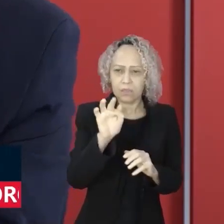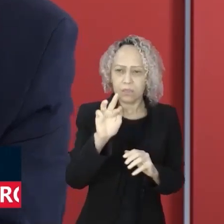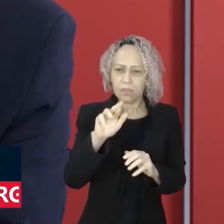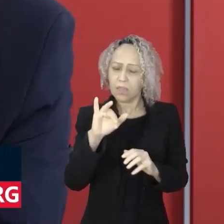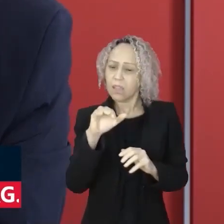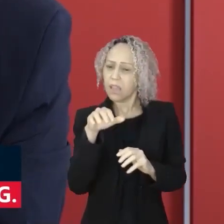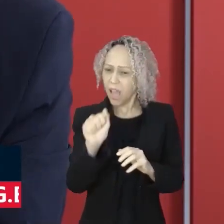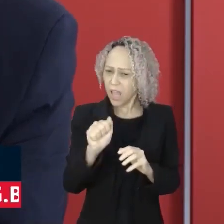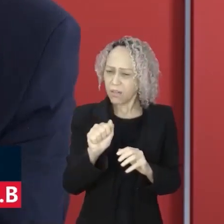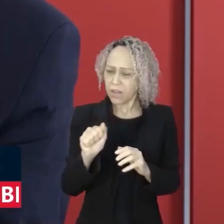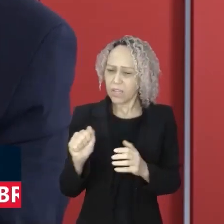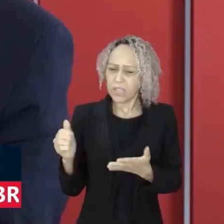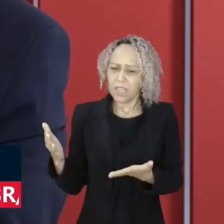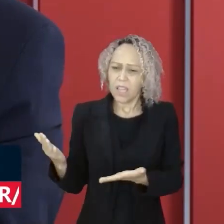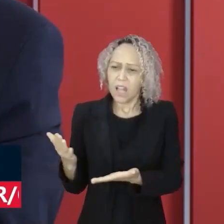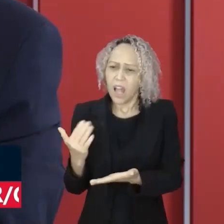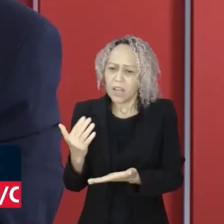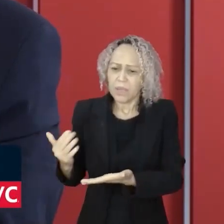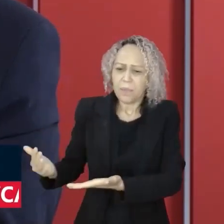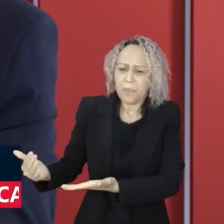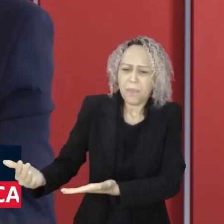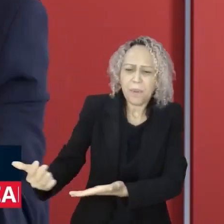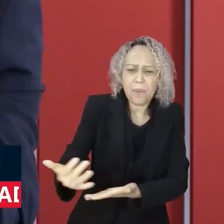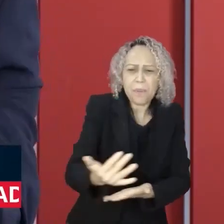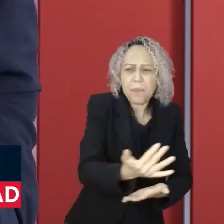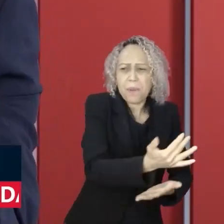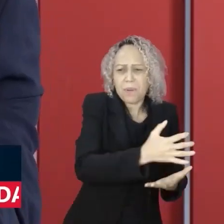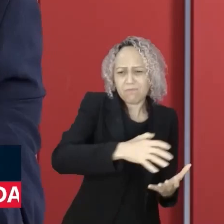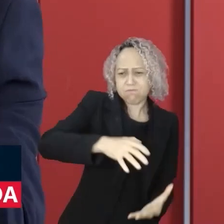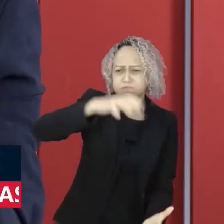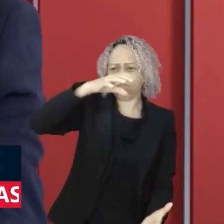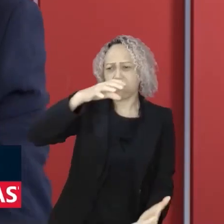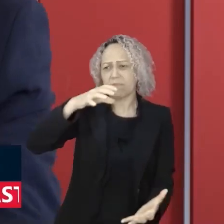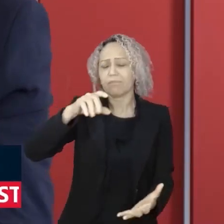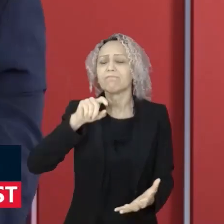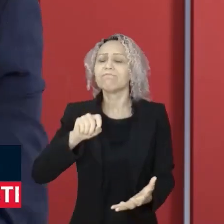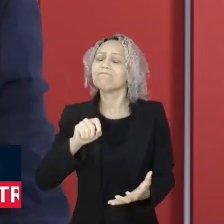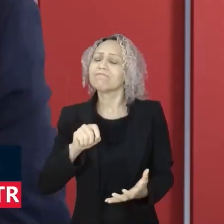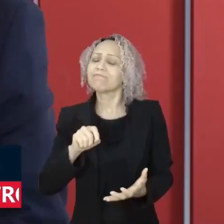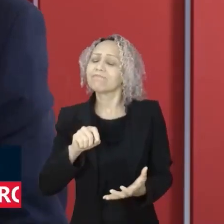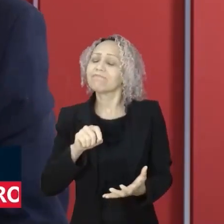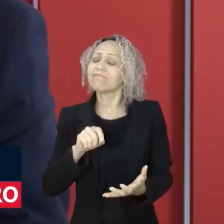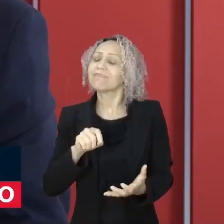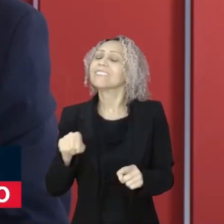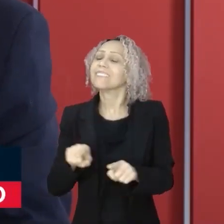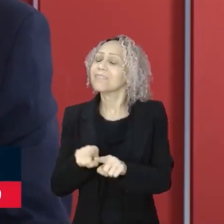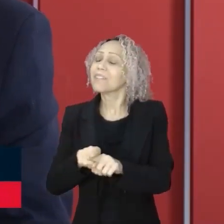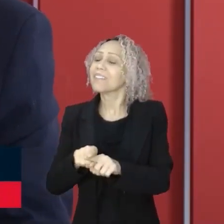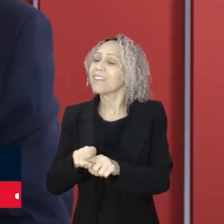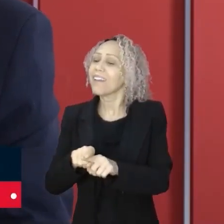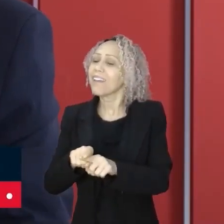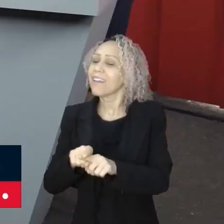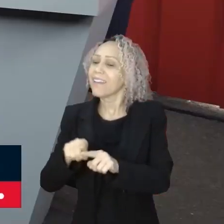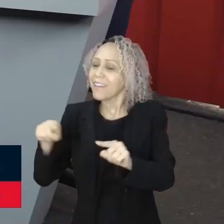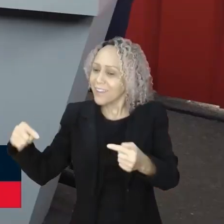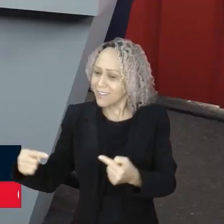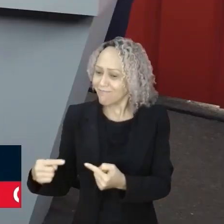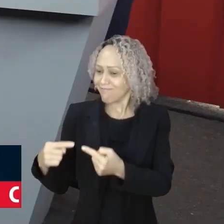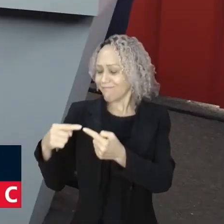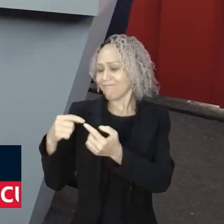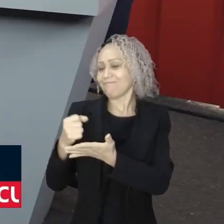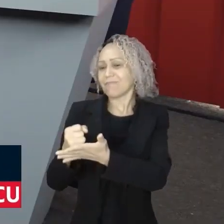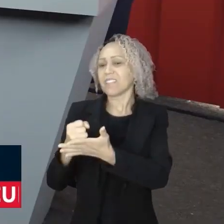apoiamento à agricultura familiar e agroecológica, ele ainda carrega consigo o Mais Alimentos. E